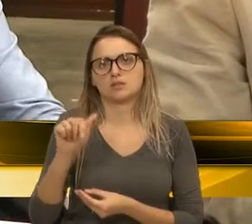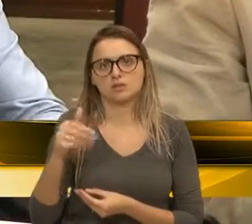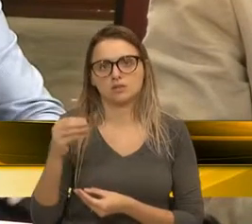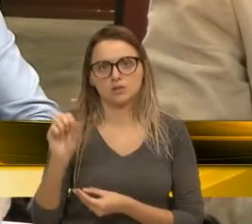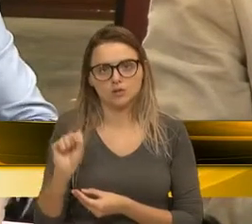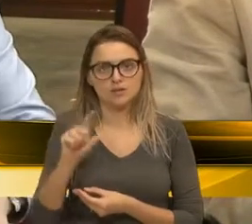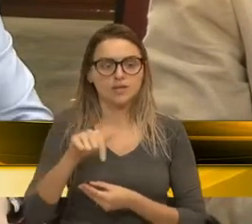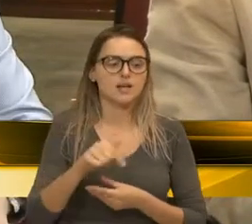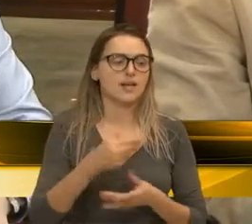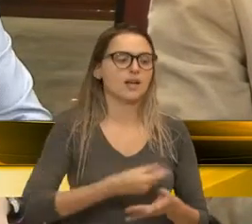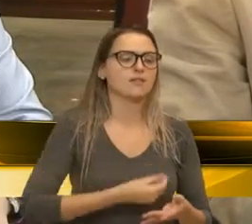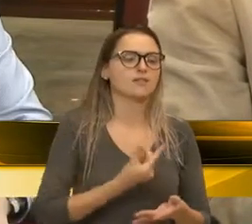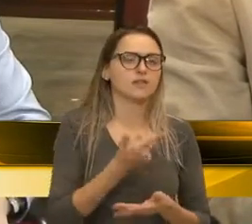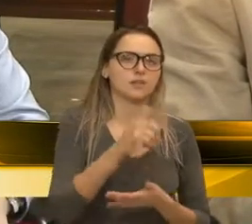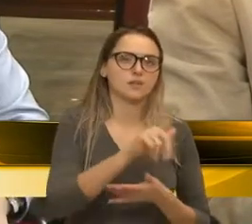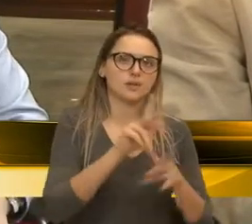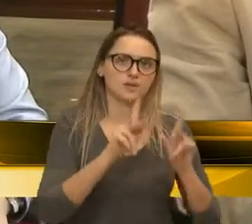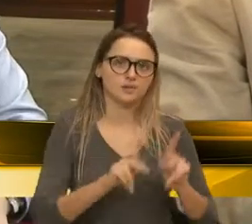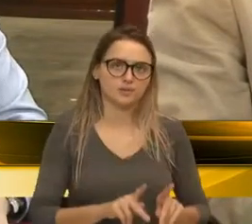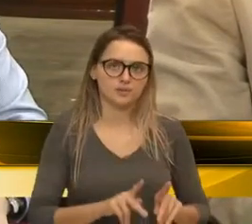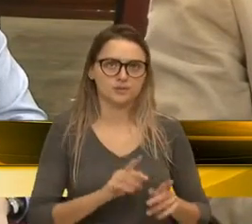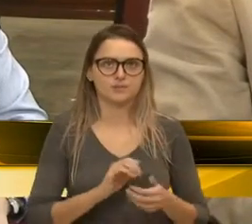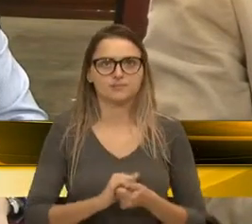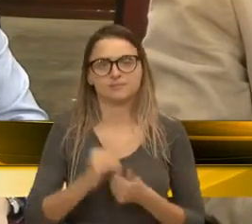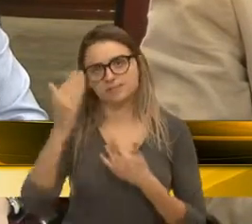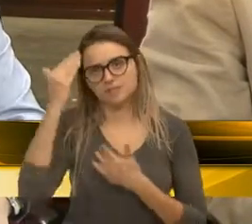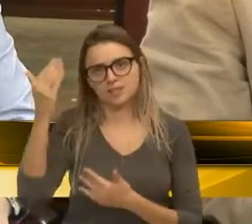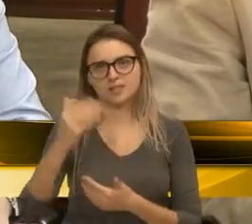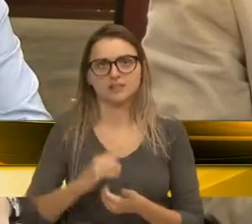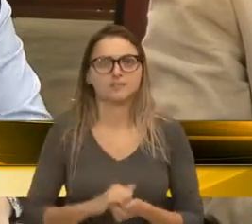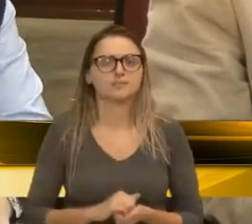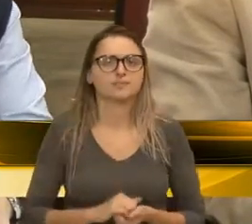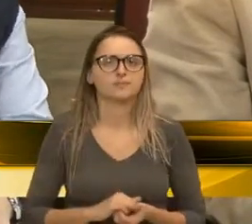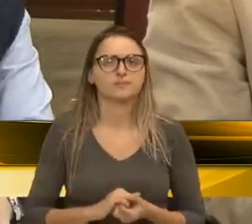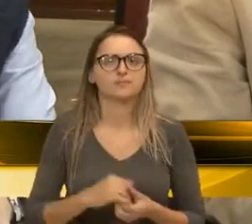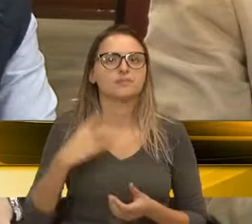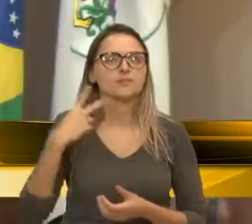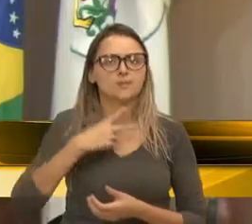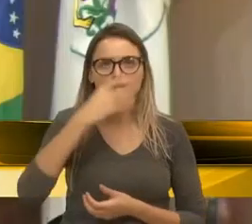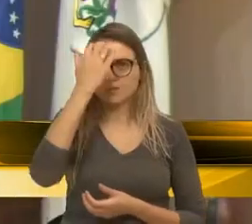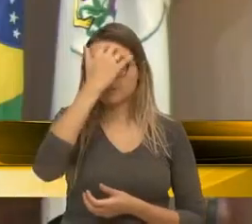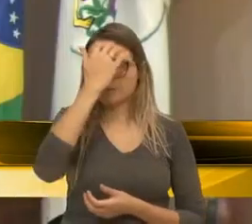dar possibilidade à vida às pessoas presentes. Muito obrigado. Vereadora Diló.